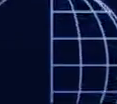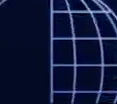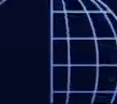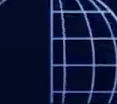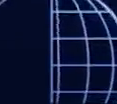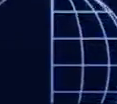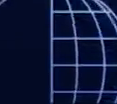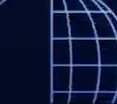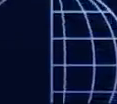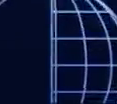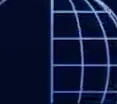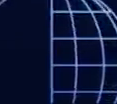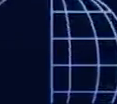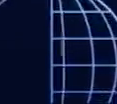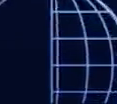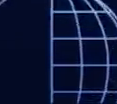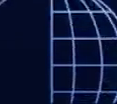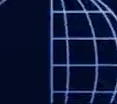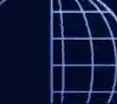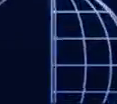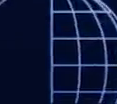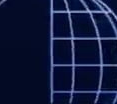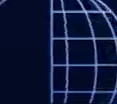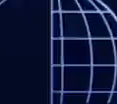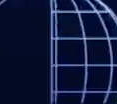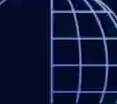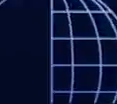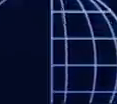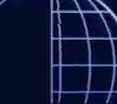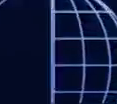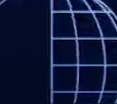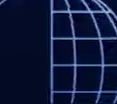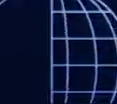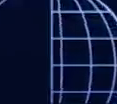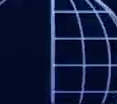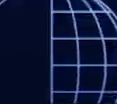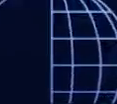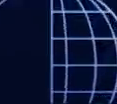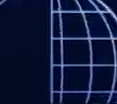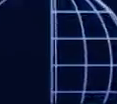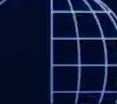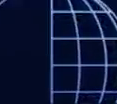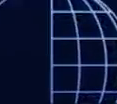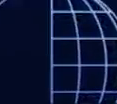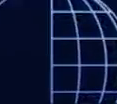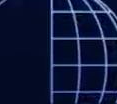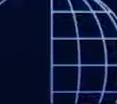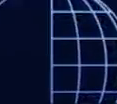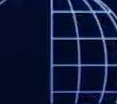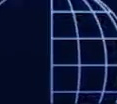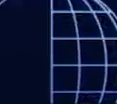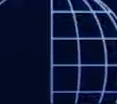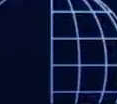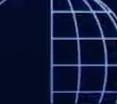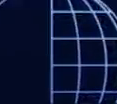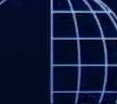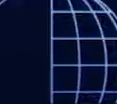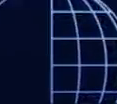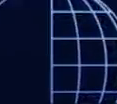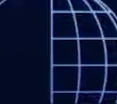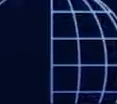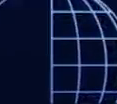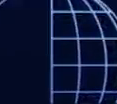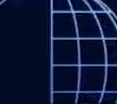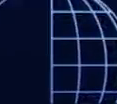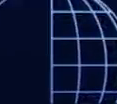que certamente vai poder ser explorado aqui tem feito um trabalho excepcional à frente do